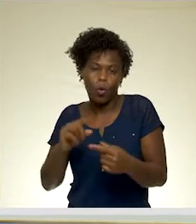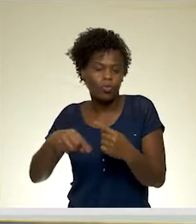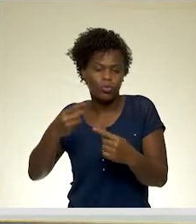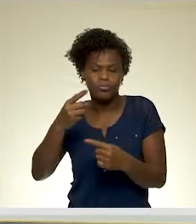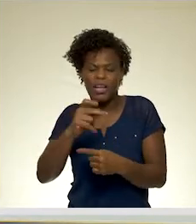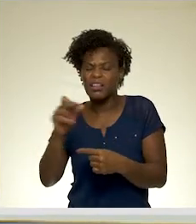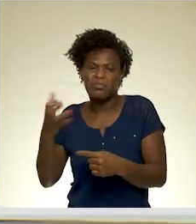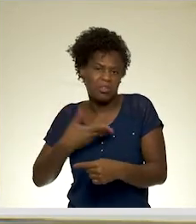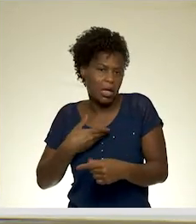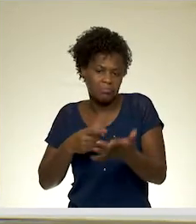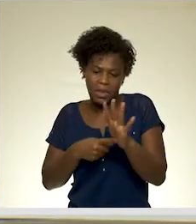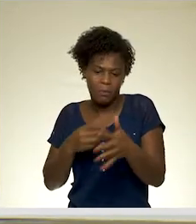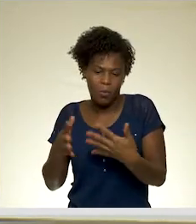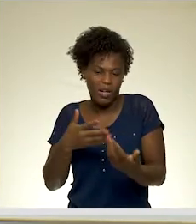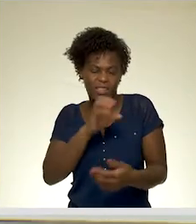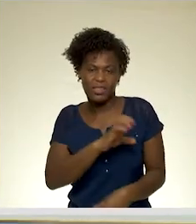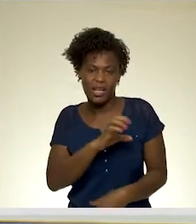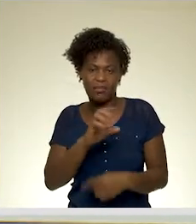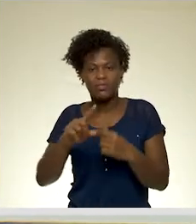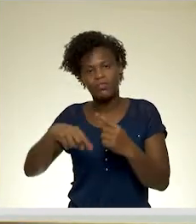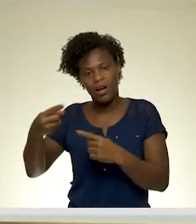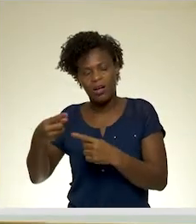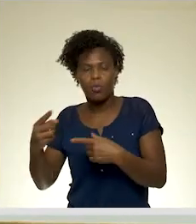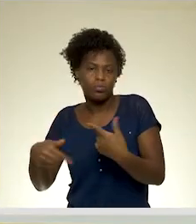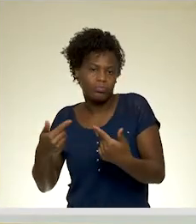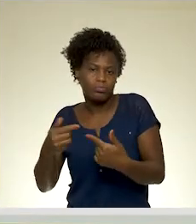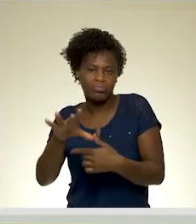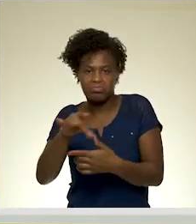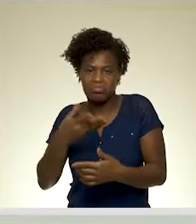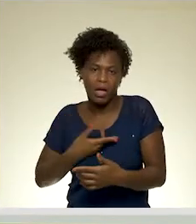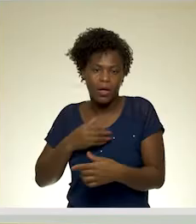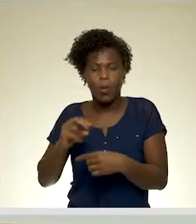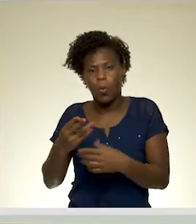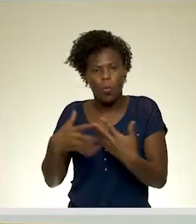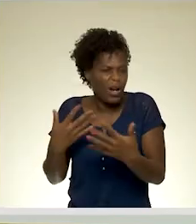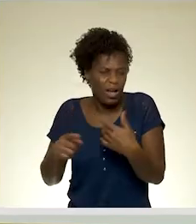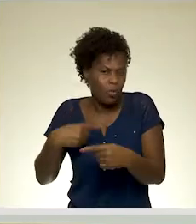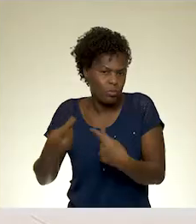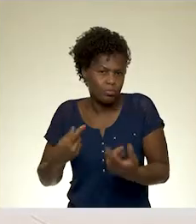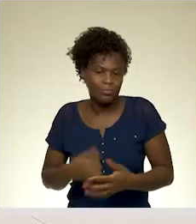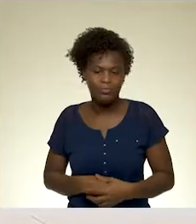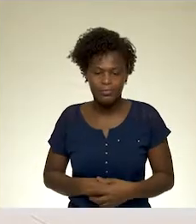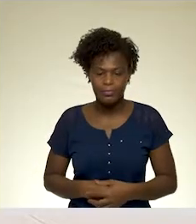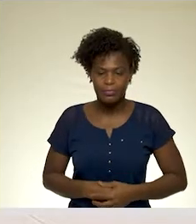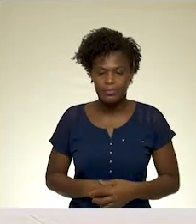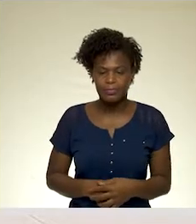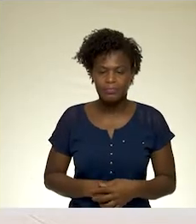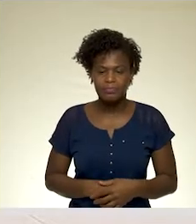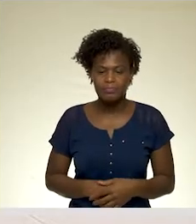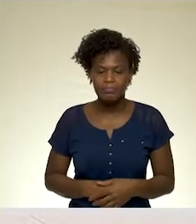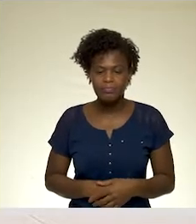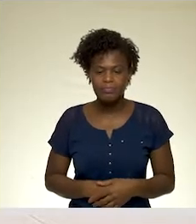por uma incógnita, uma letra qualquer. Aqui C, aqui vamos tomar D ou vamos tomar qualquer outra letra.